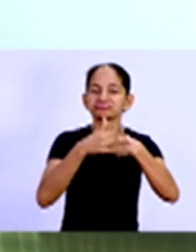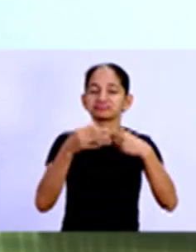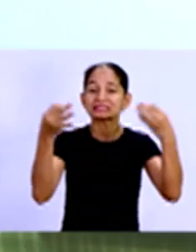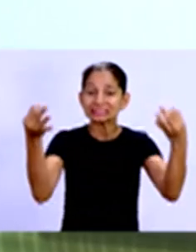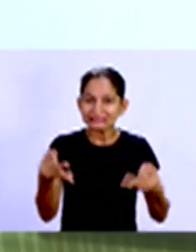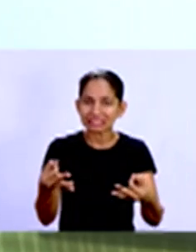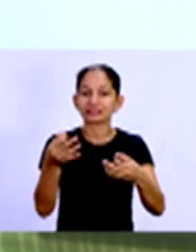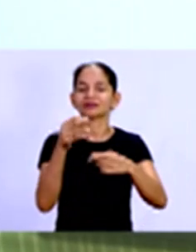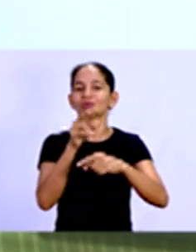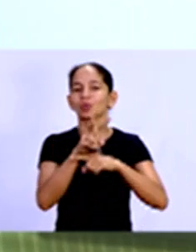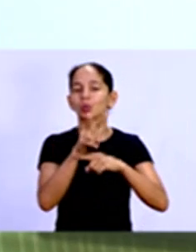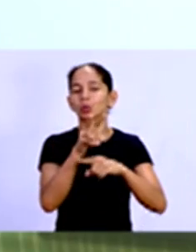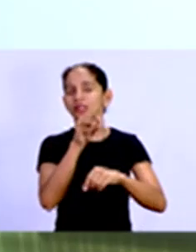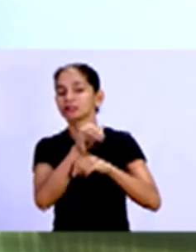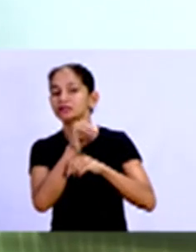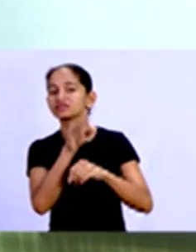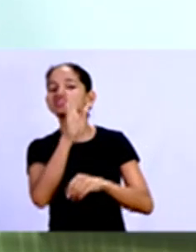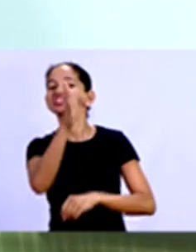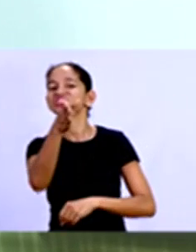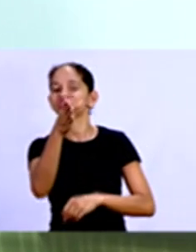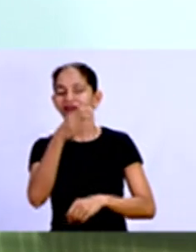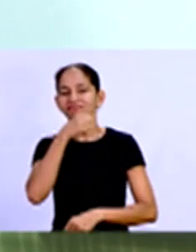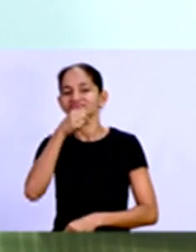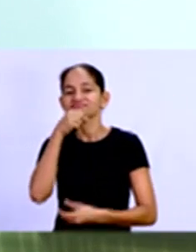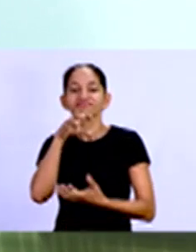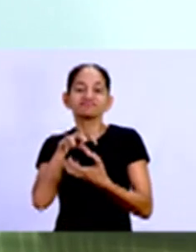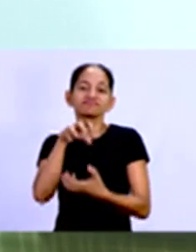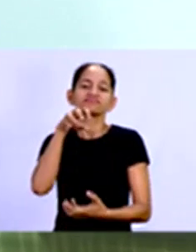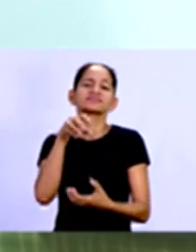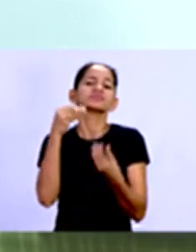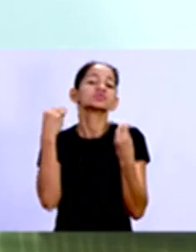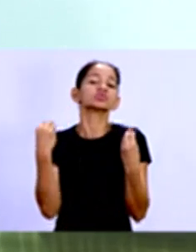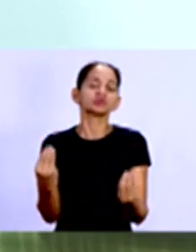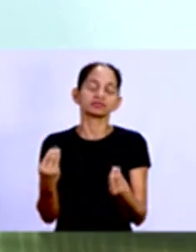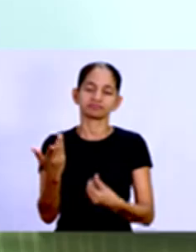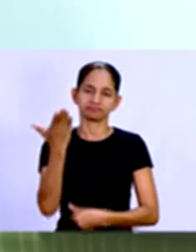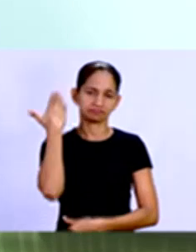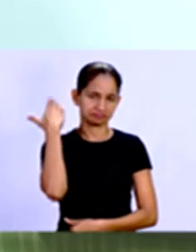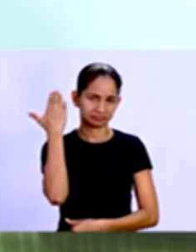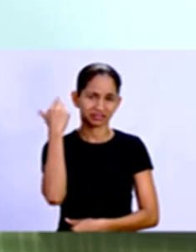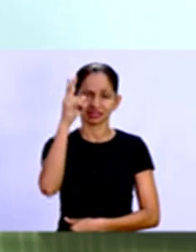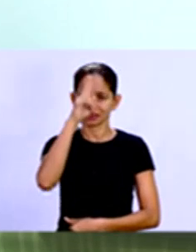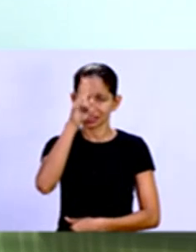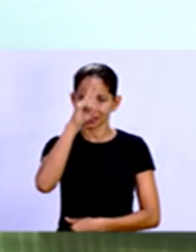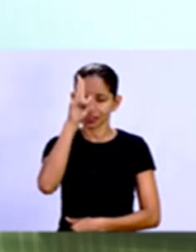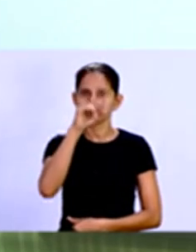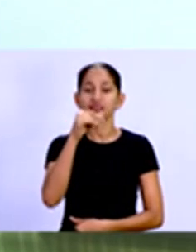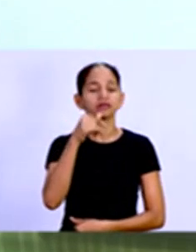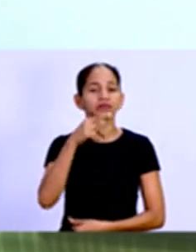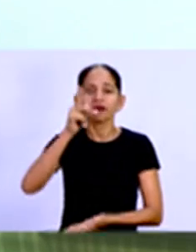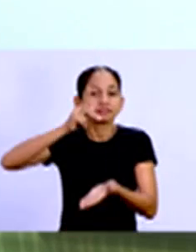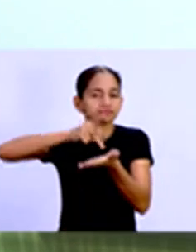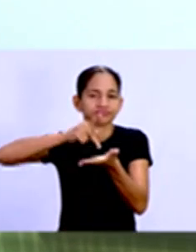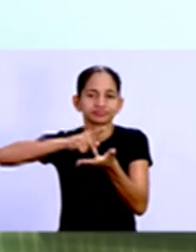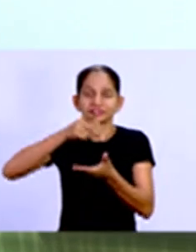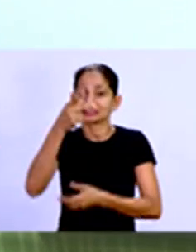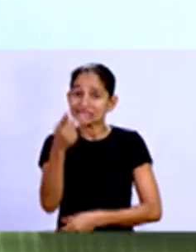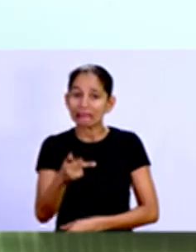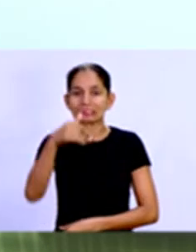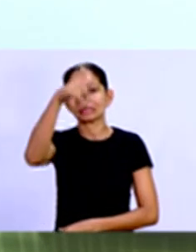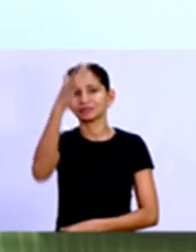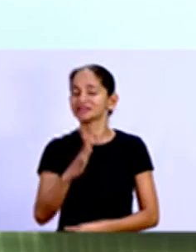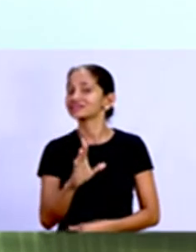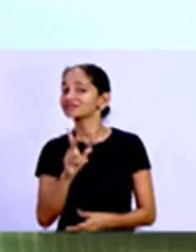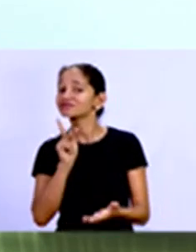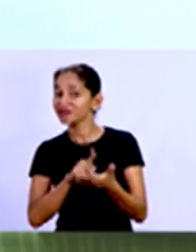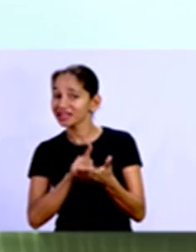porque até há alguns anos o envelhecimento, o que acontecia? Ele não era uma realidade brasileira, porque a realidade brasileira